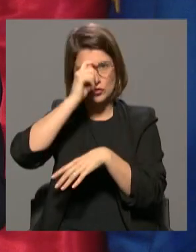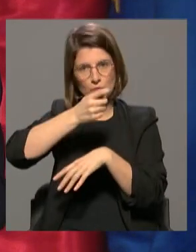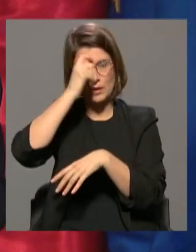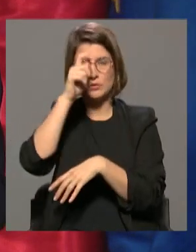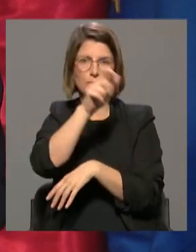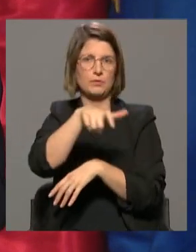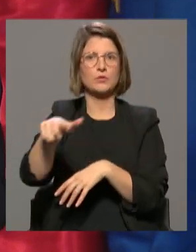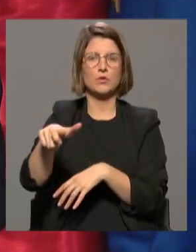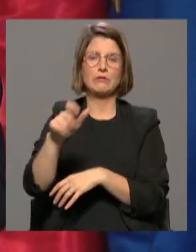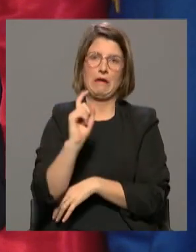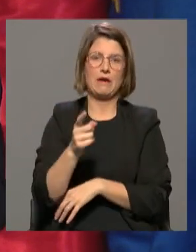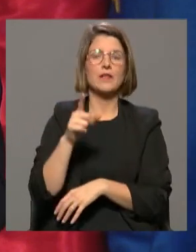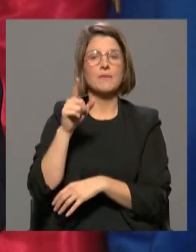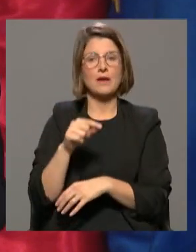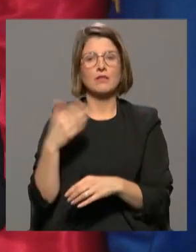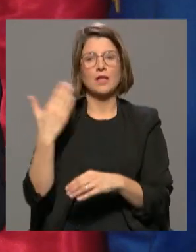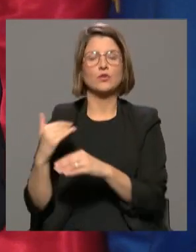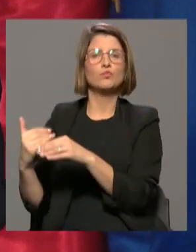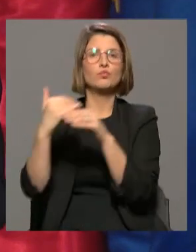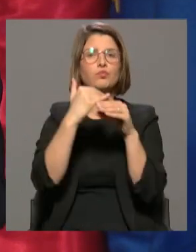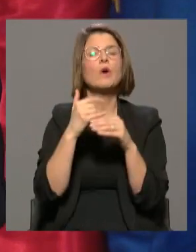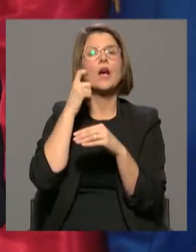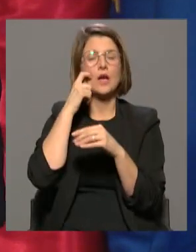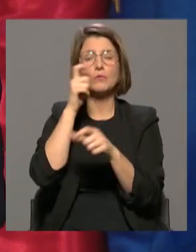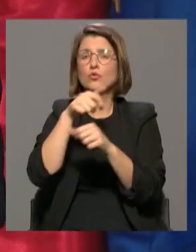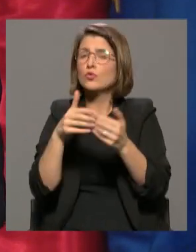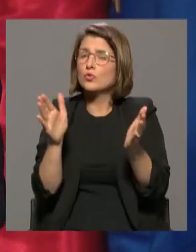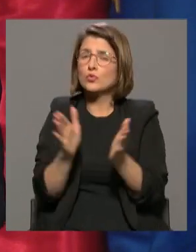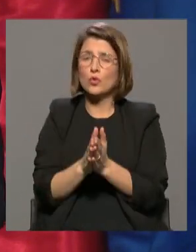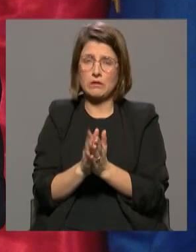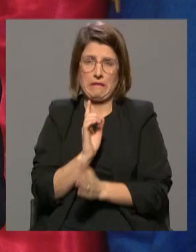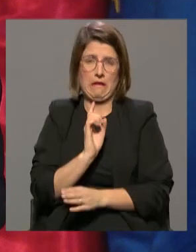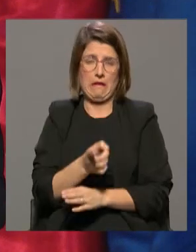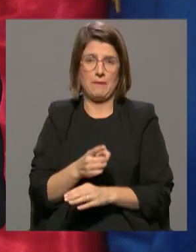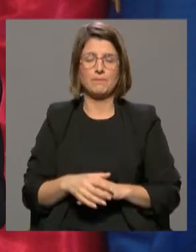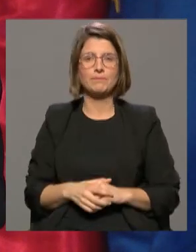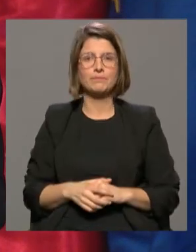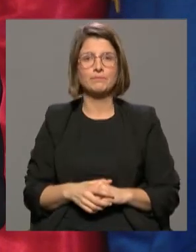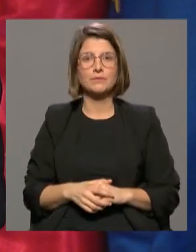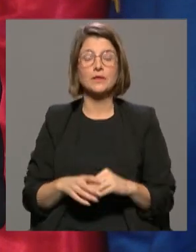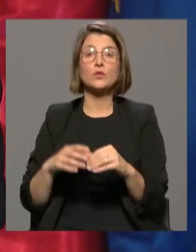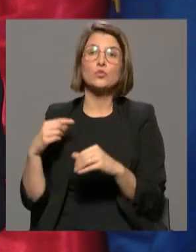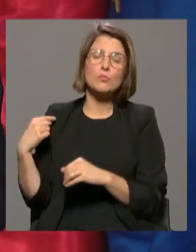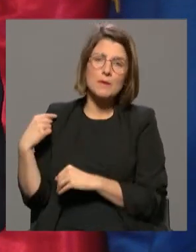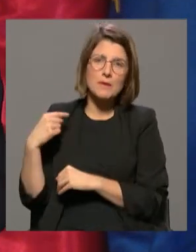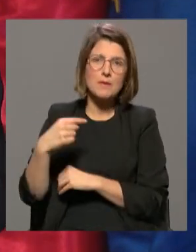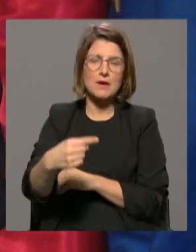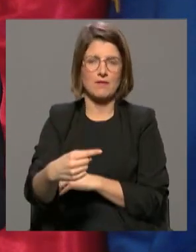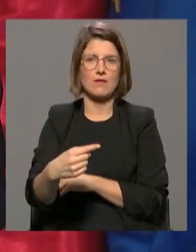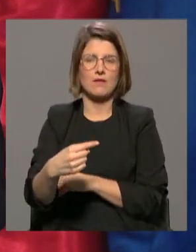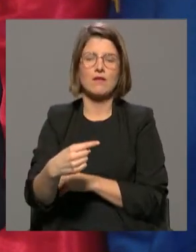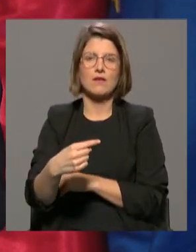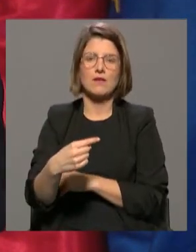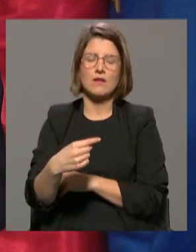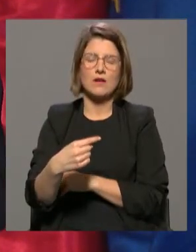da pessoa humana e na igualdade de direitos entre todos os seres humanos todos os dias temos sido